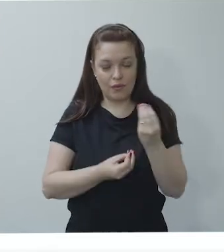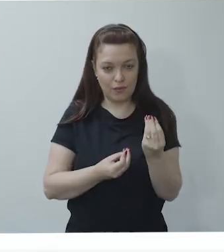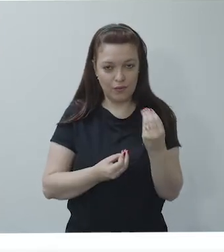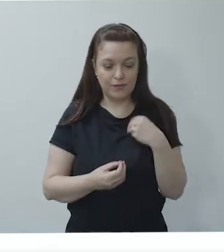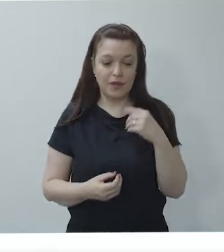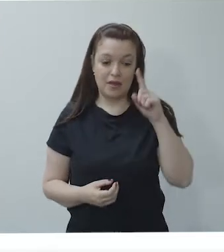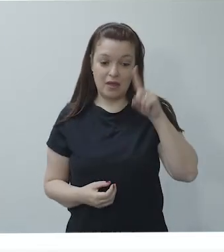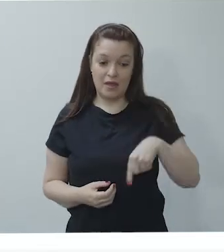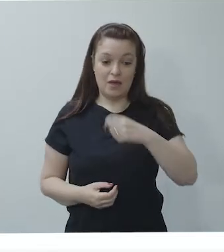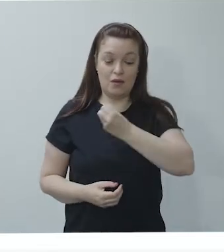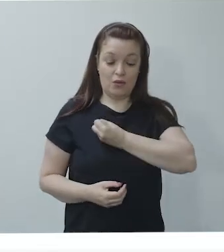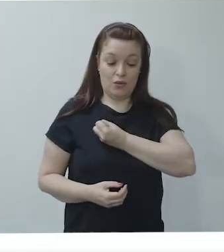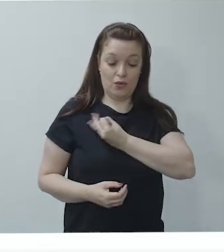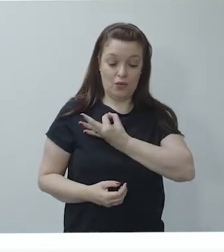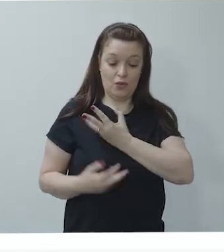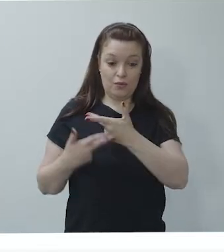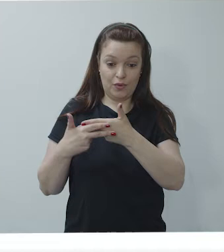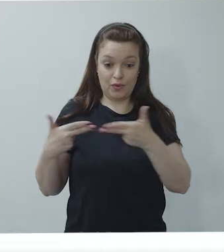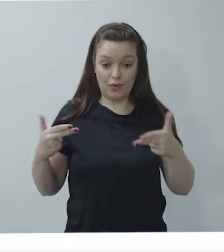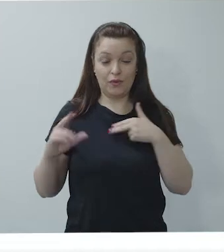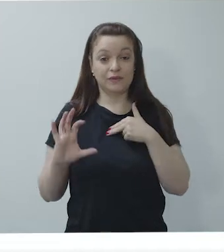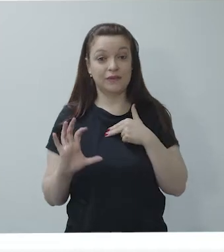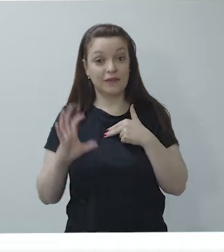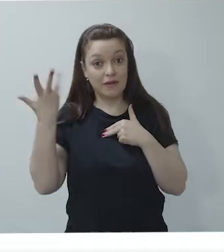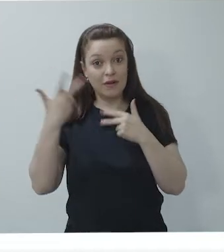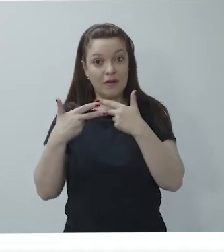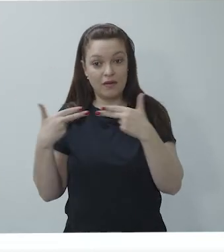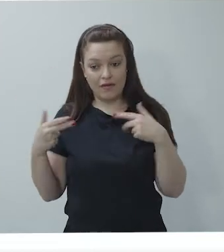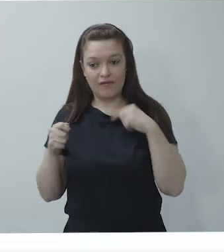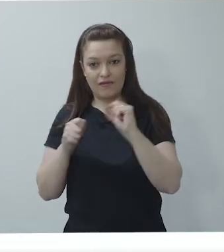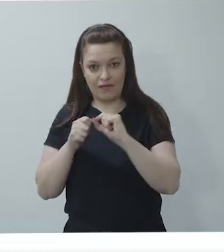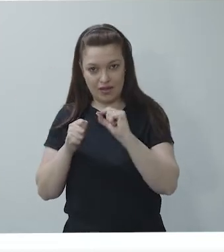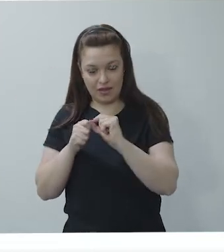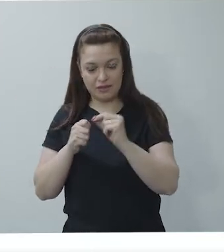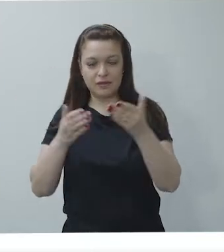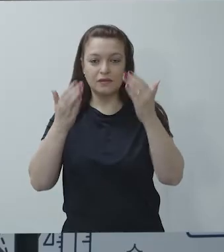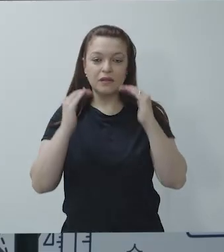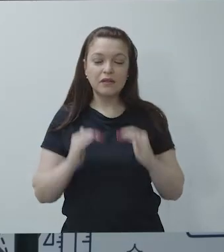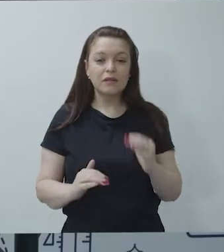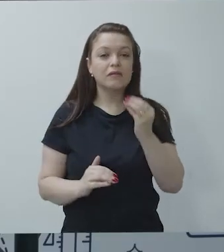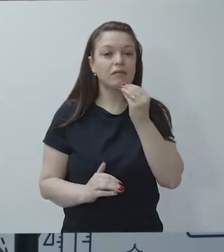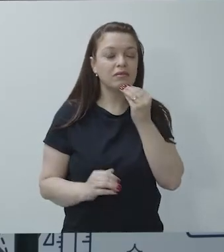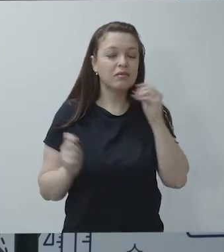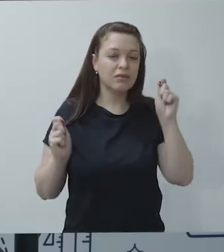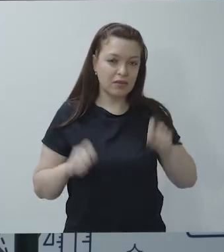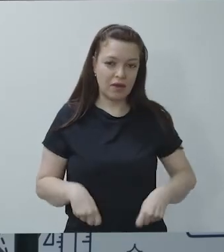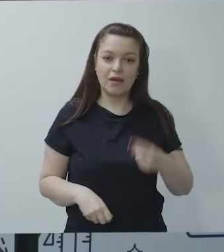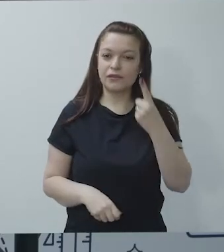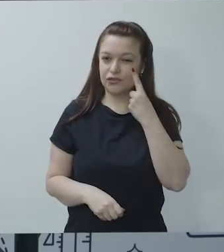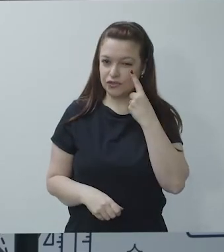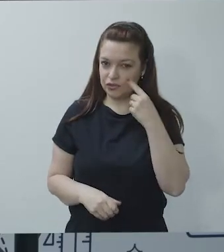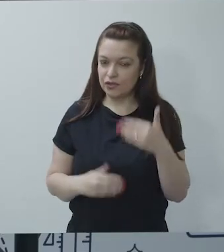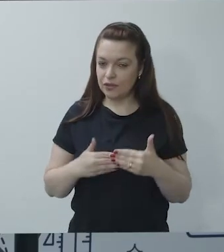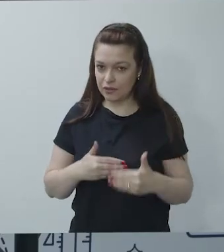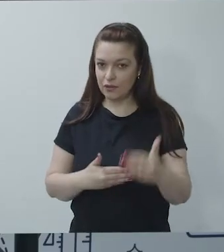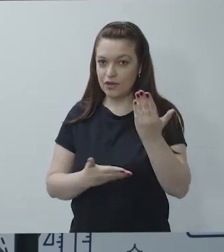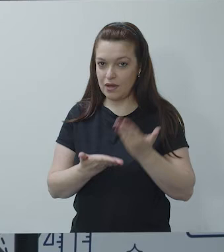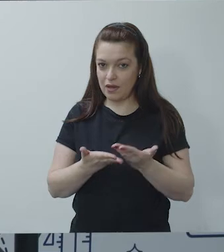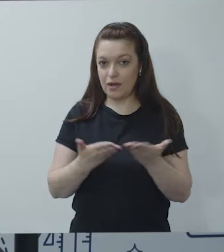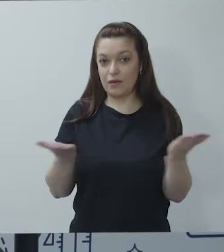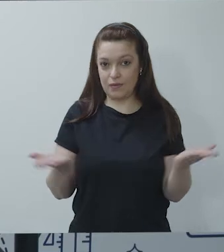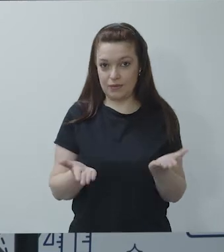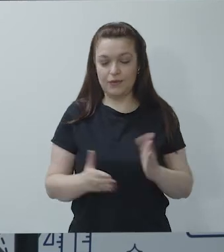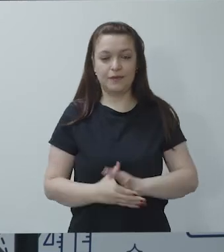o número de casos favoráveis pelo número de casos possíveis. A gente já vai ver isso na aula de